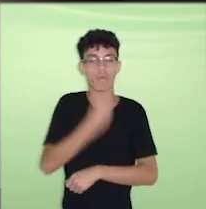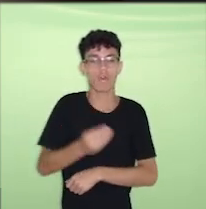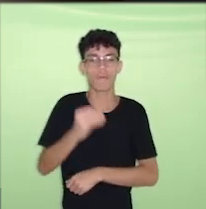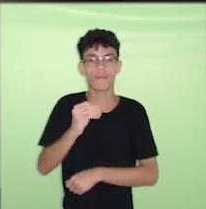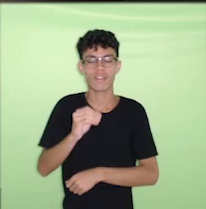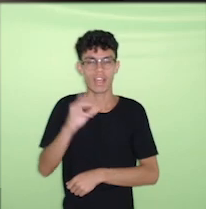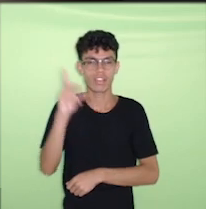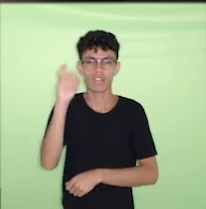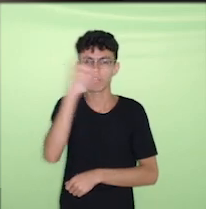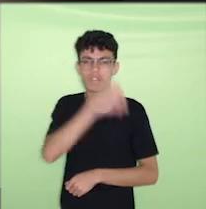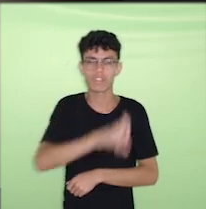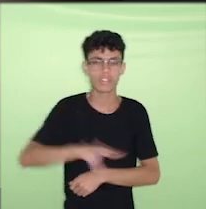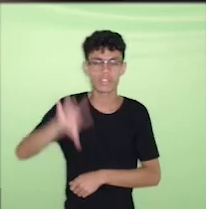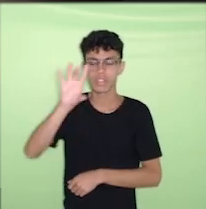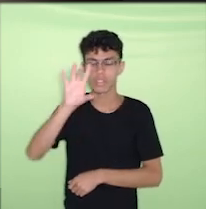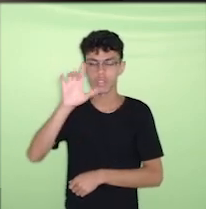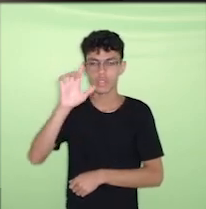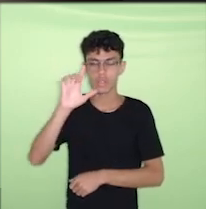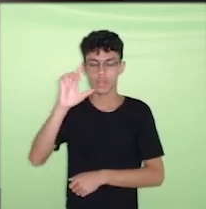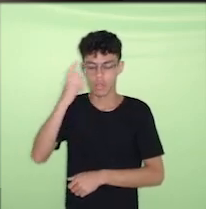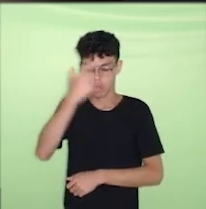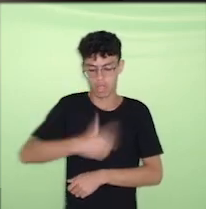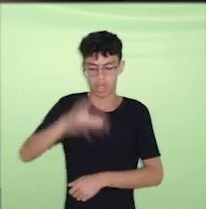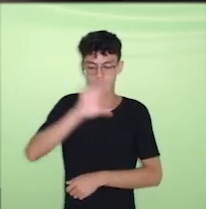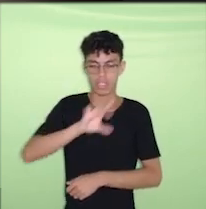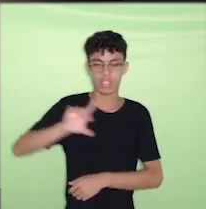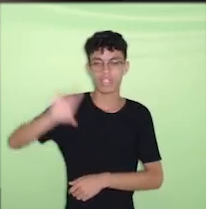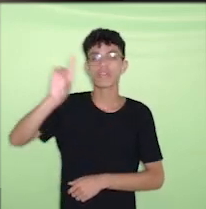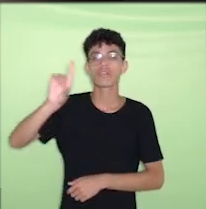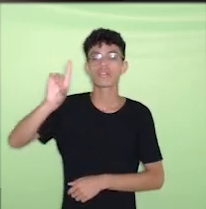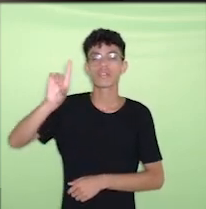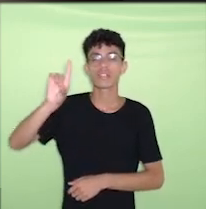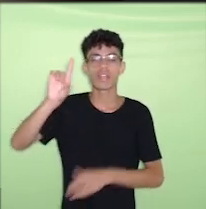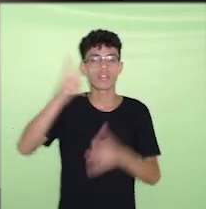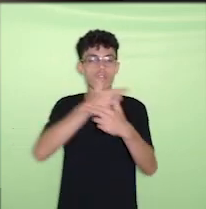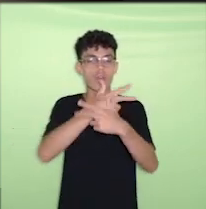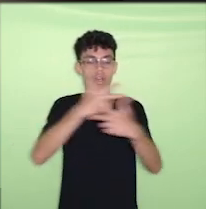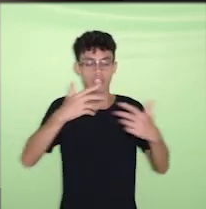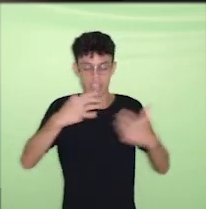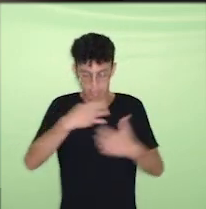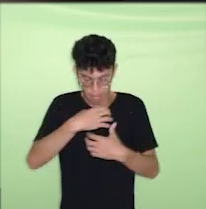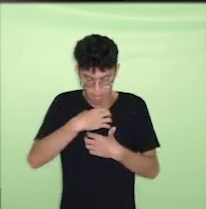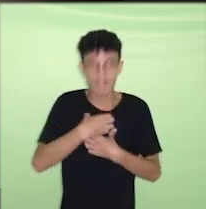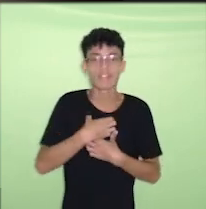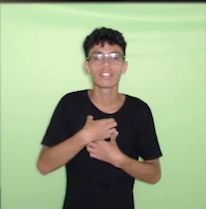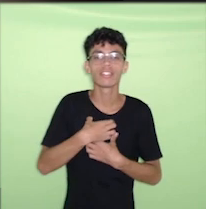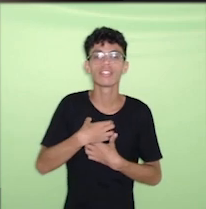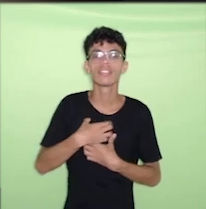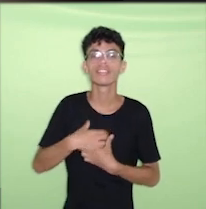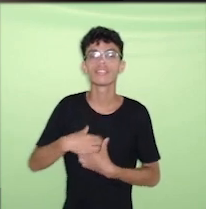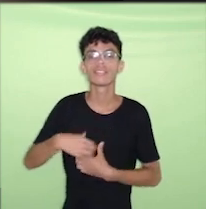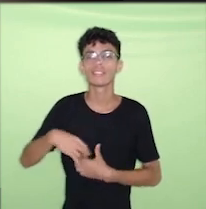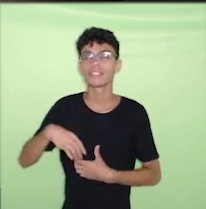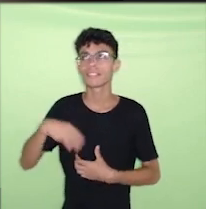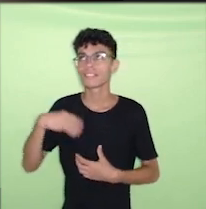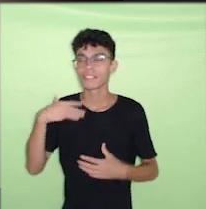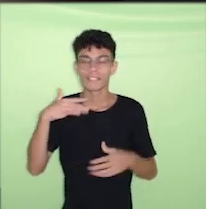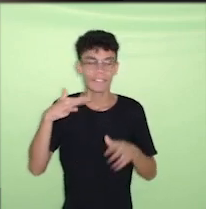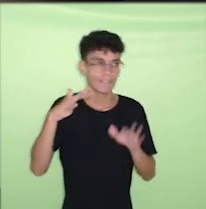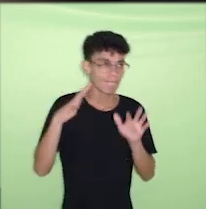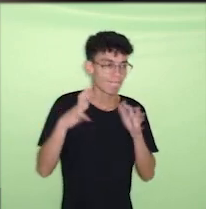ser Deus, As coisas o comovem. mas não da comoção que vos é